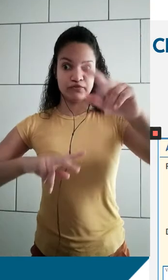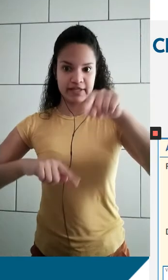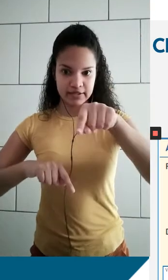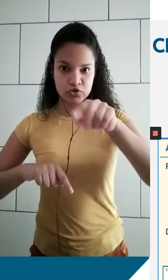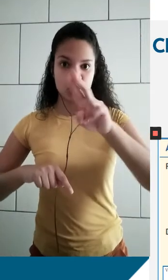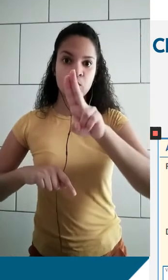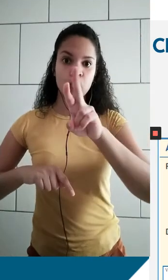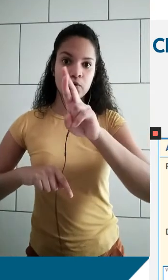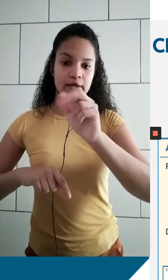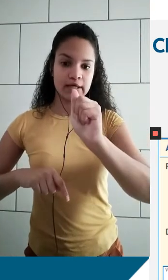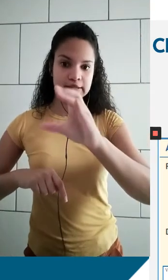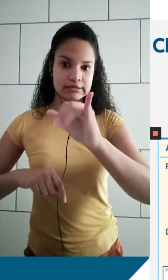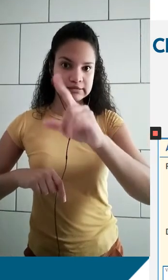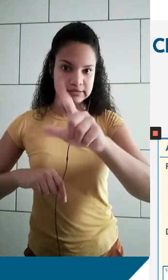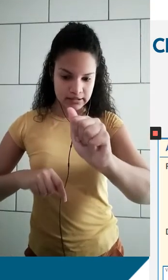importante.